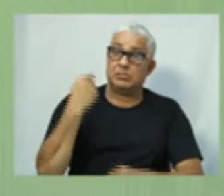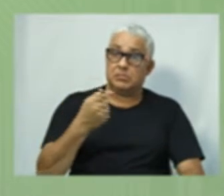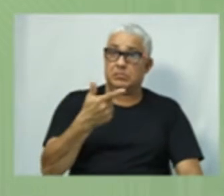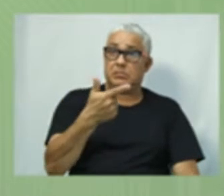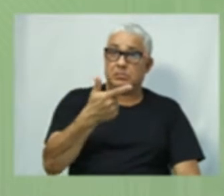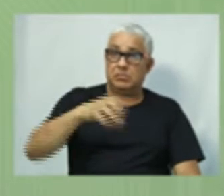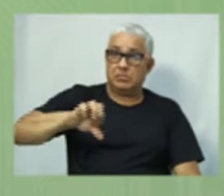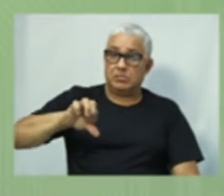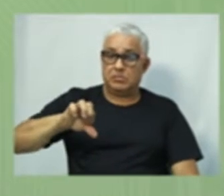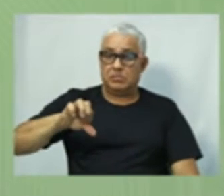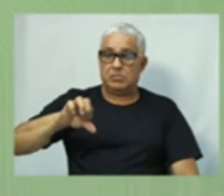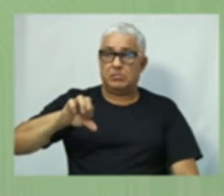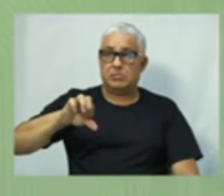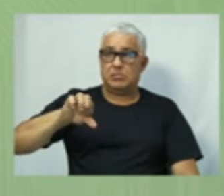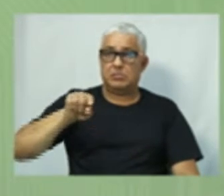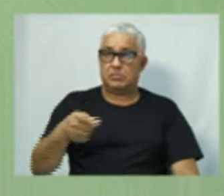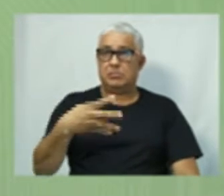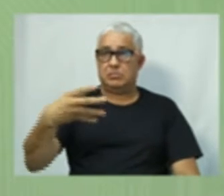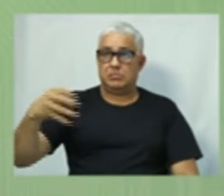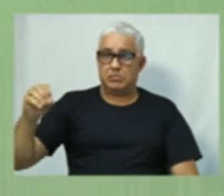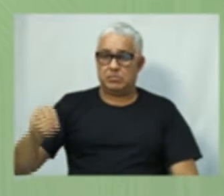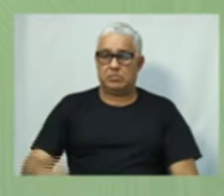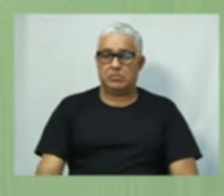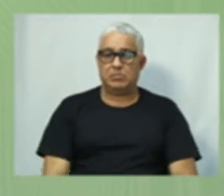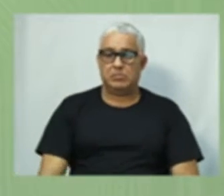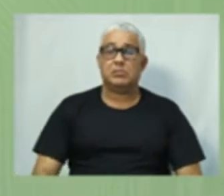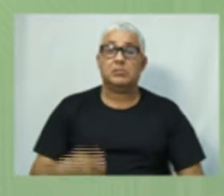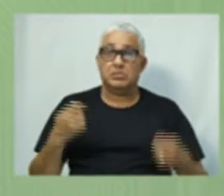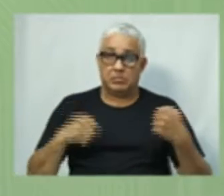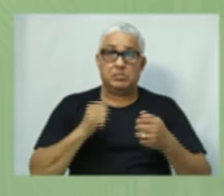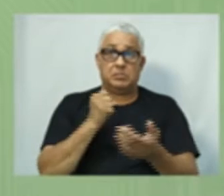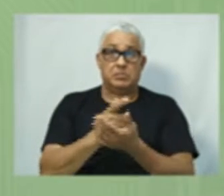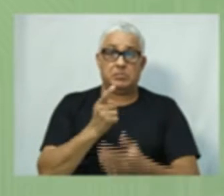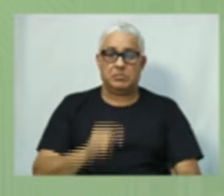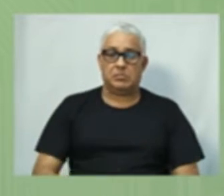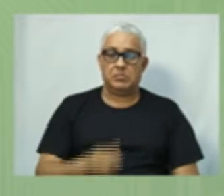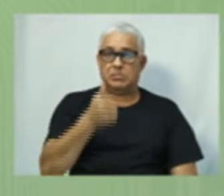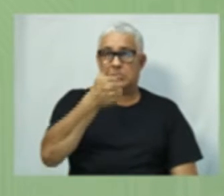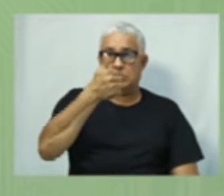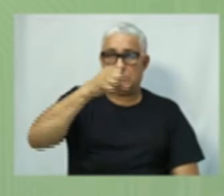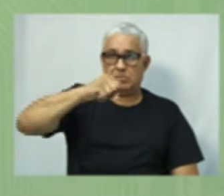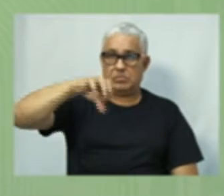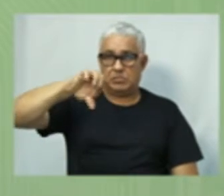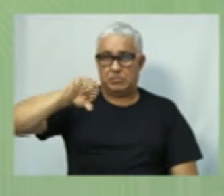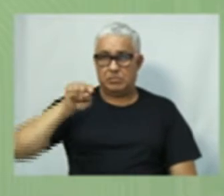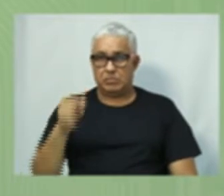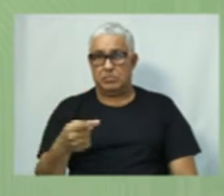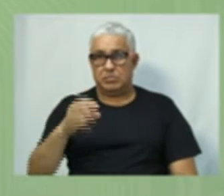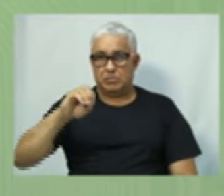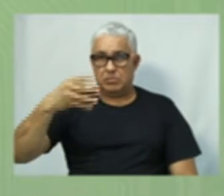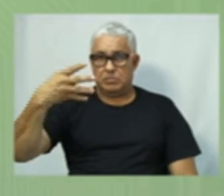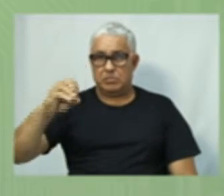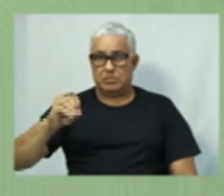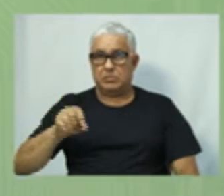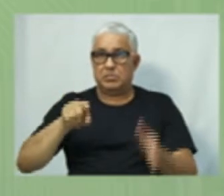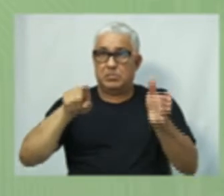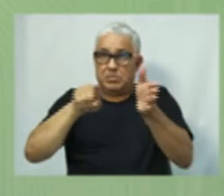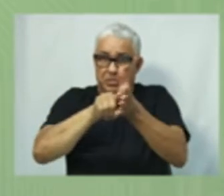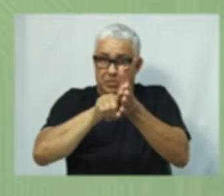não tem que pagar 189.040. Ele tem que pagar o quê? 189.000 menos